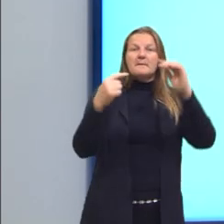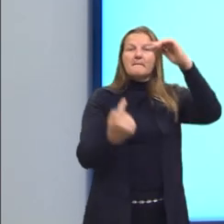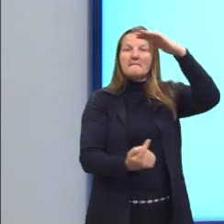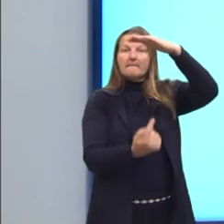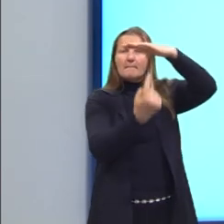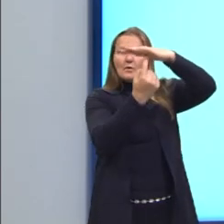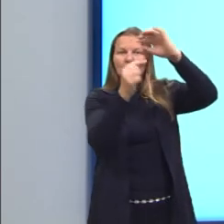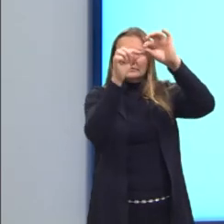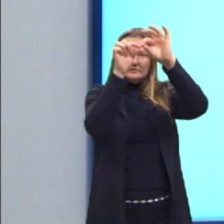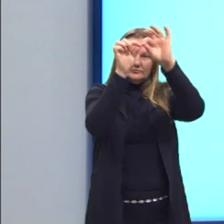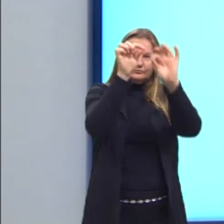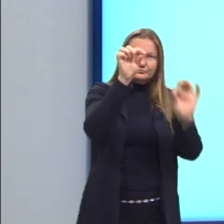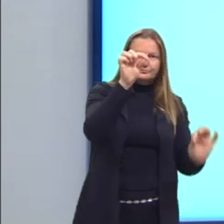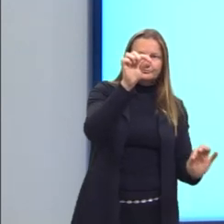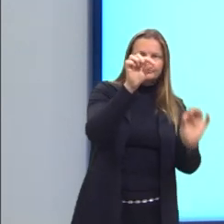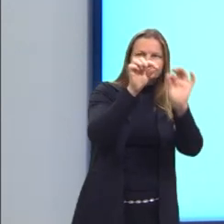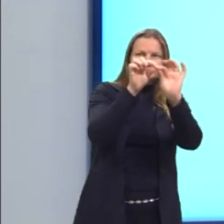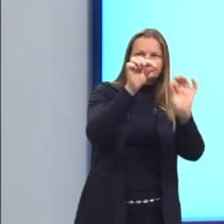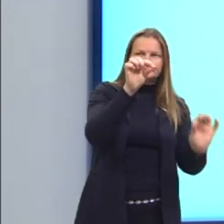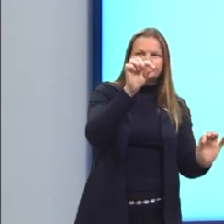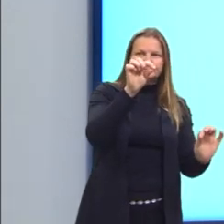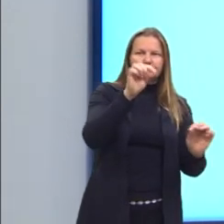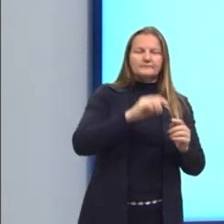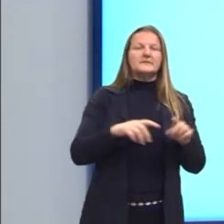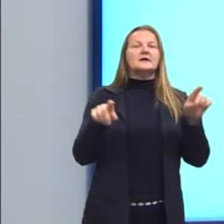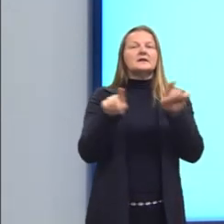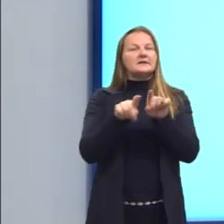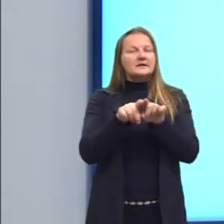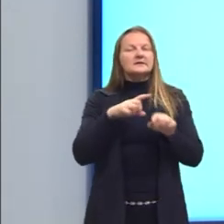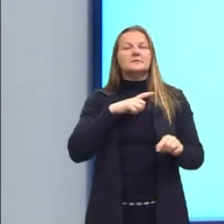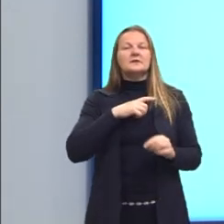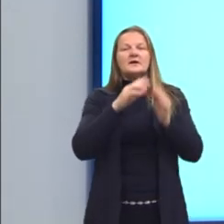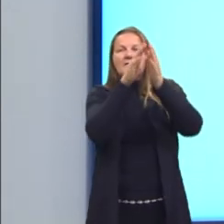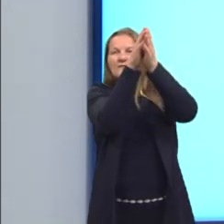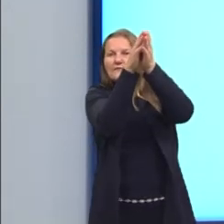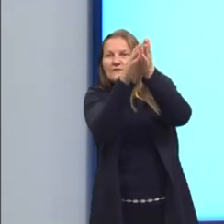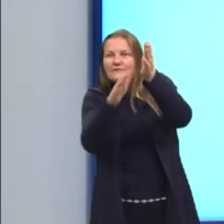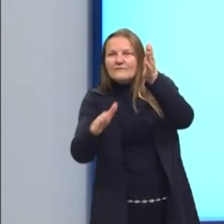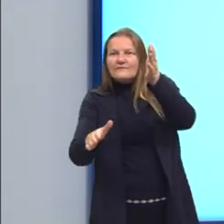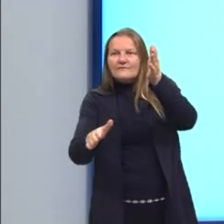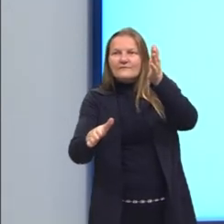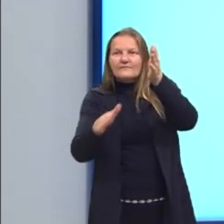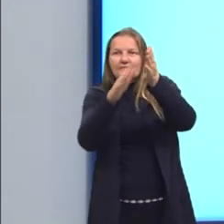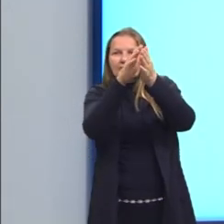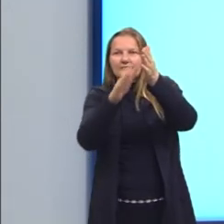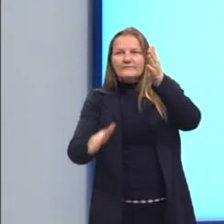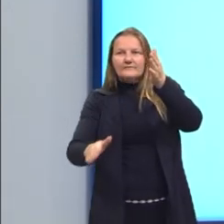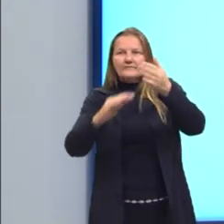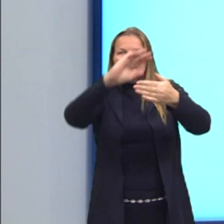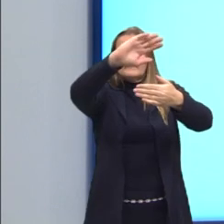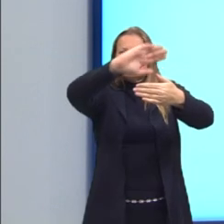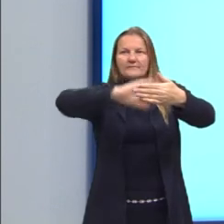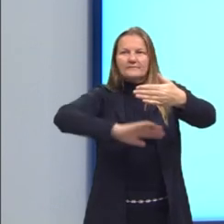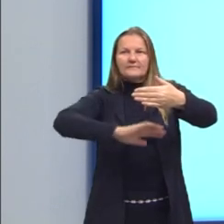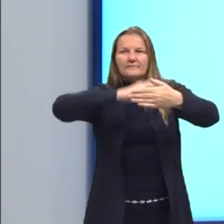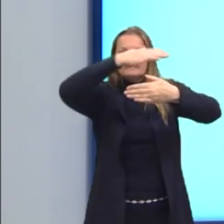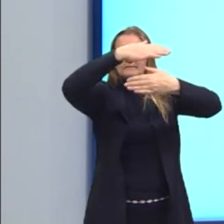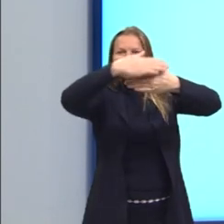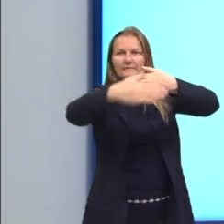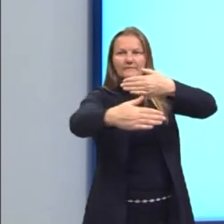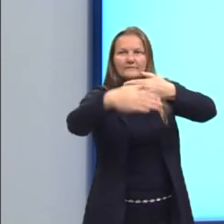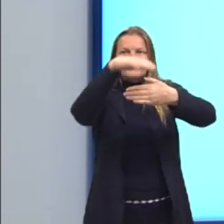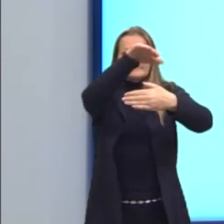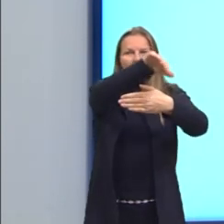topo Até chegar na base nós temos As Faces né então seriam as faces laterais